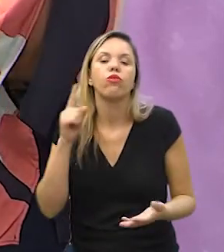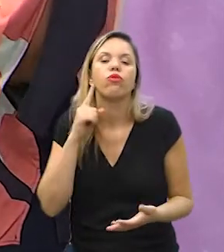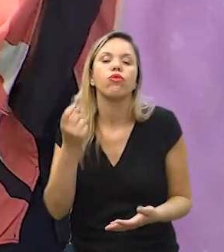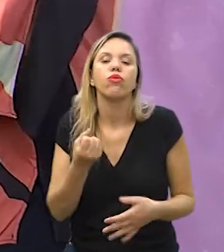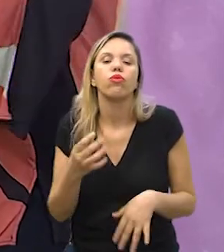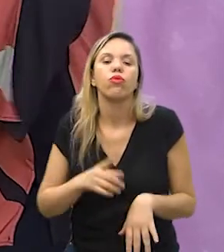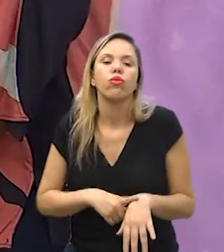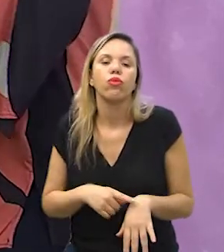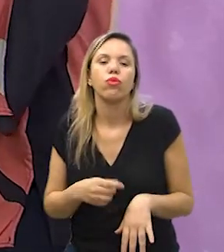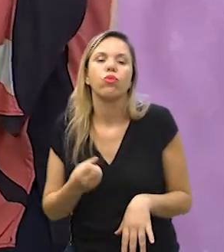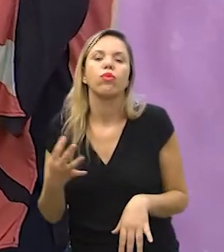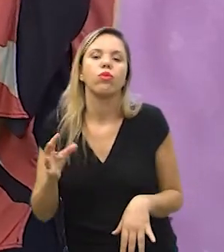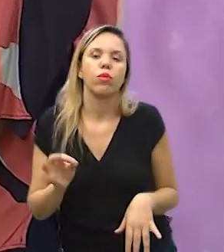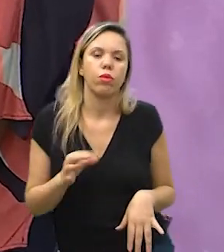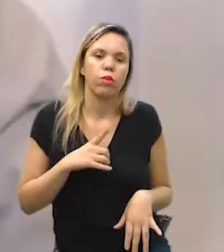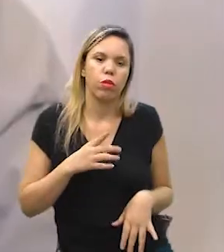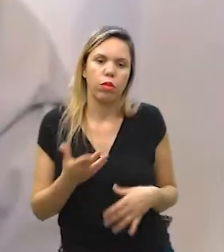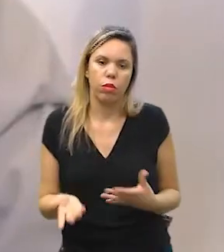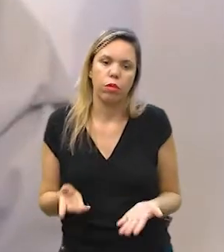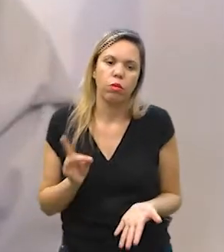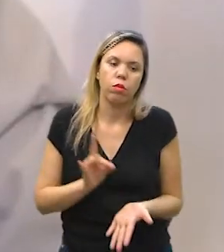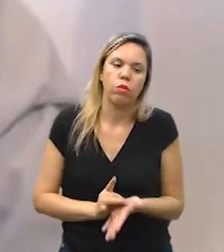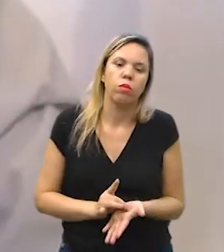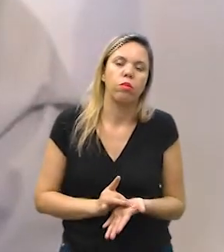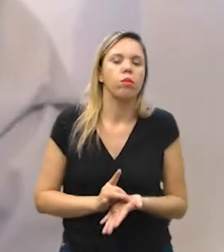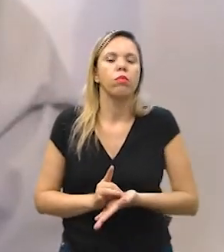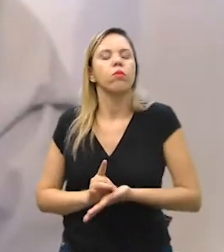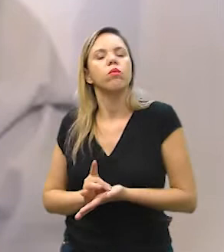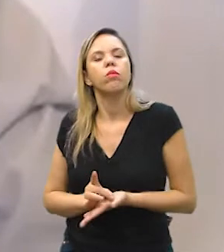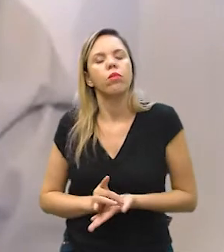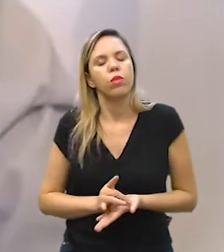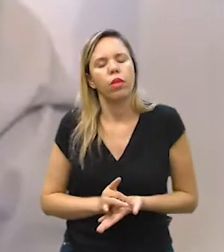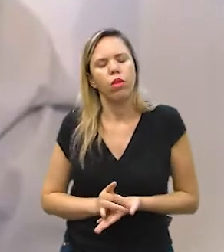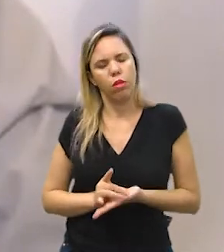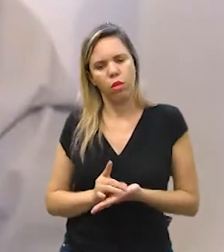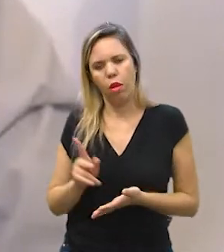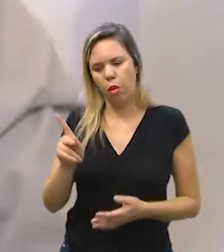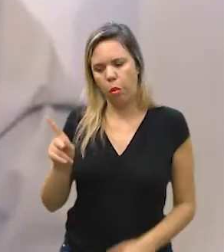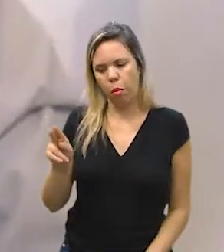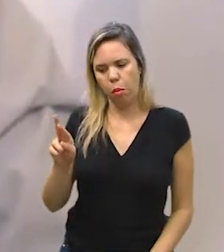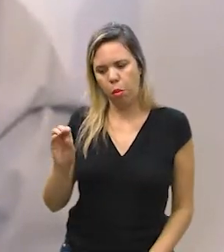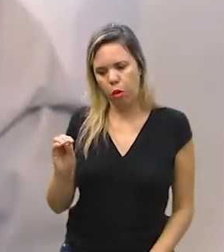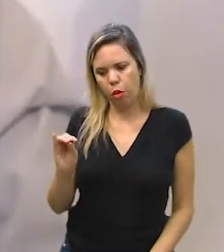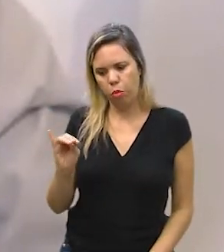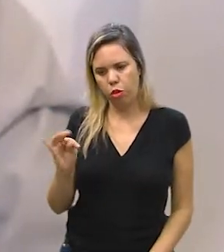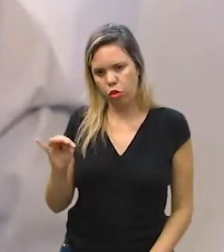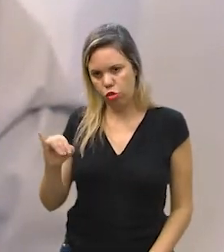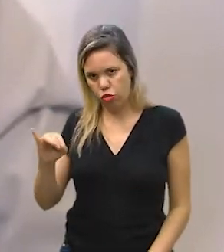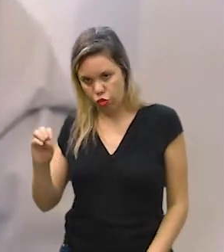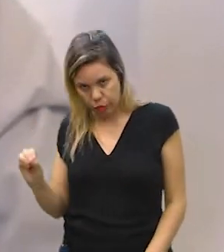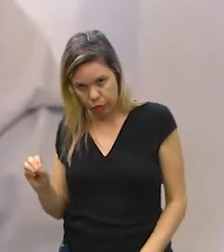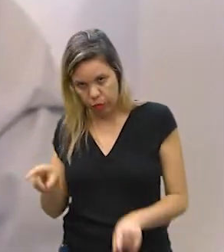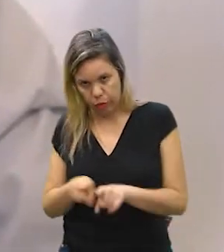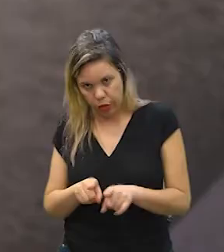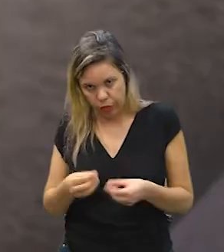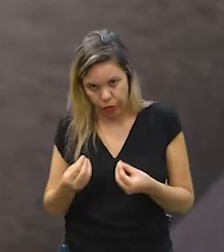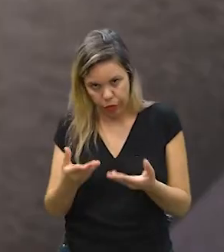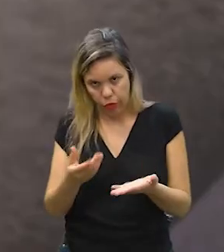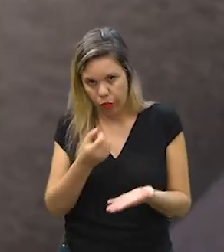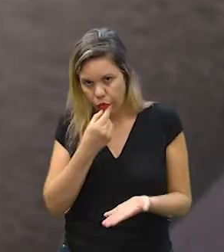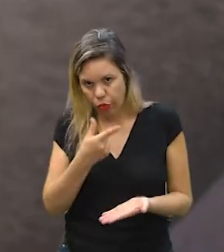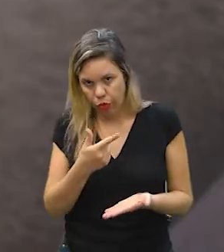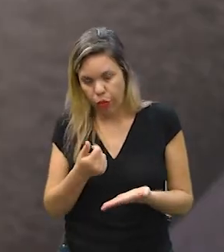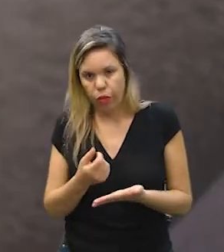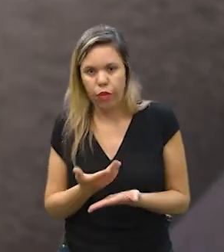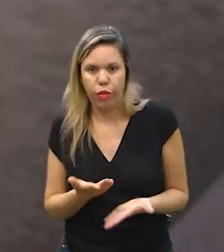uma posologia aí para isso? Na realidade, os probióticos que são hoje em dia fornecidos, o que a gente encontra nas